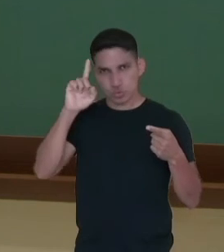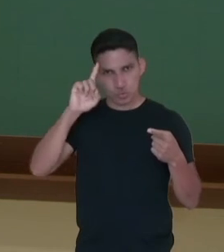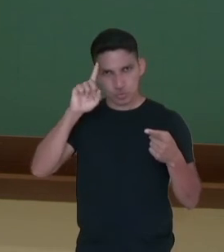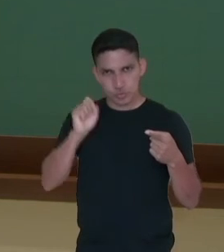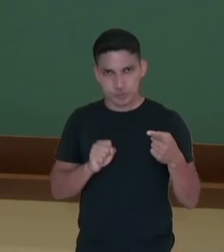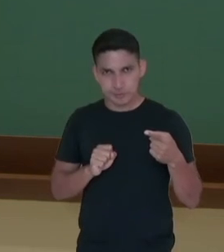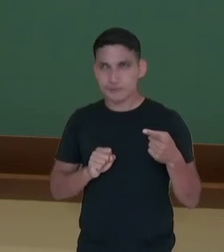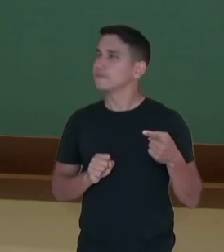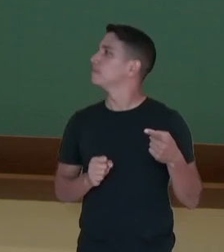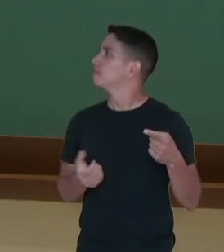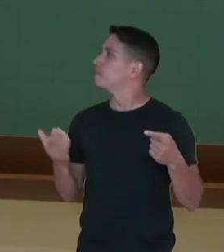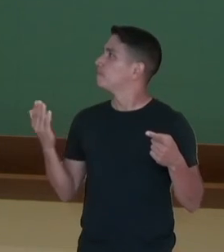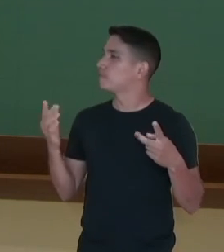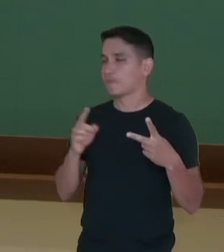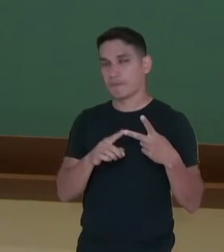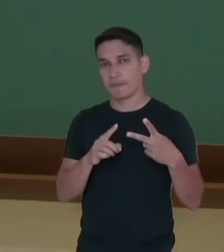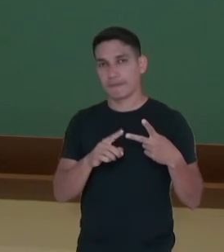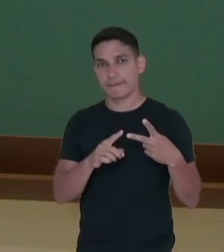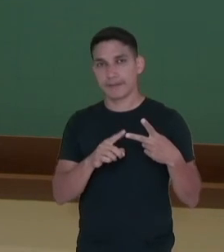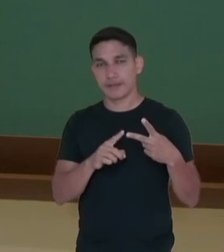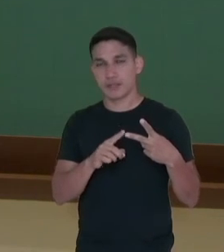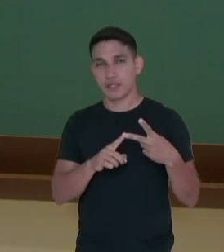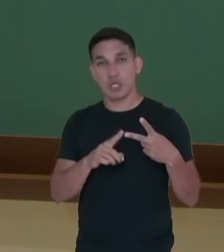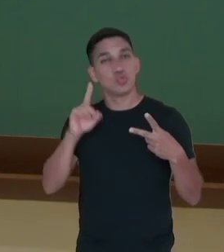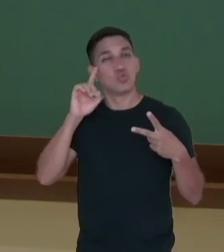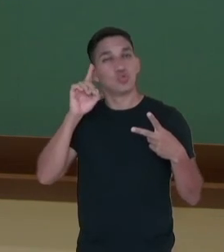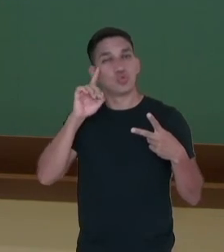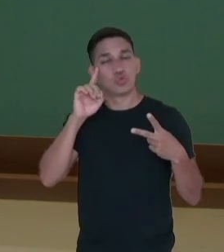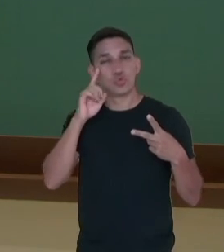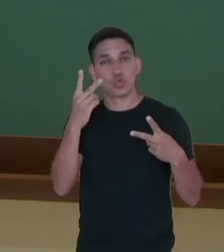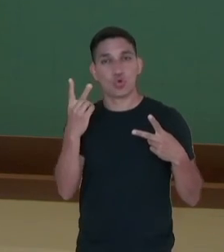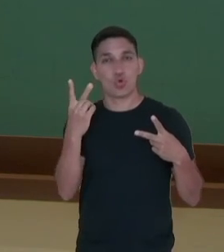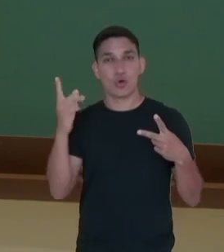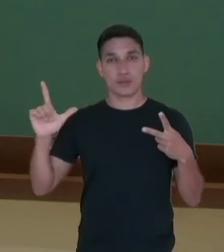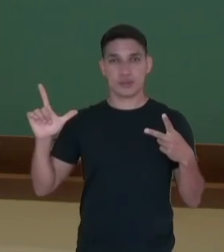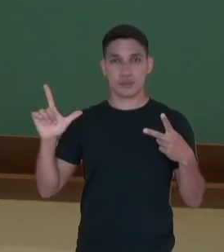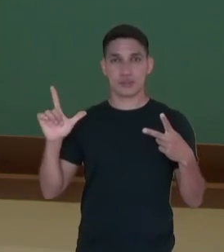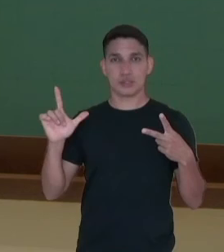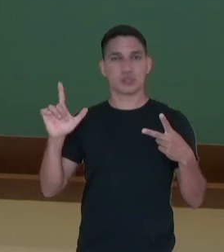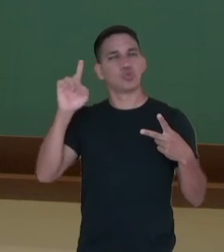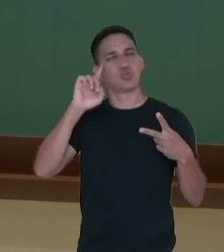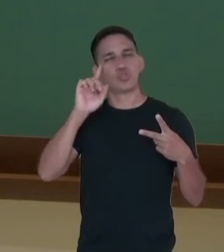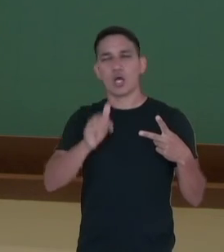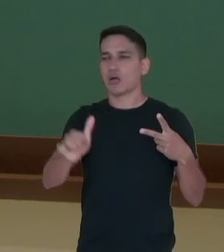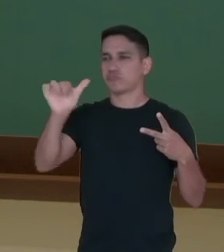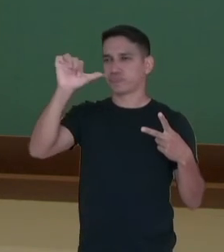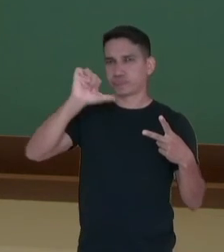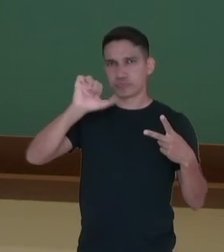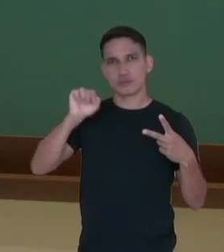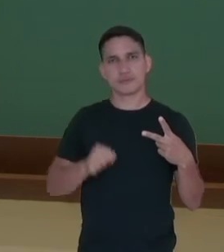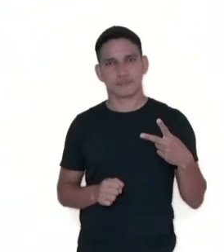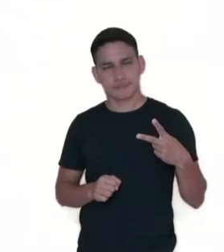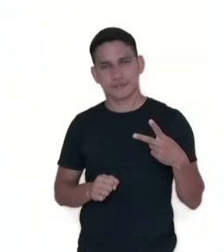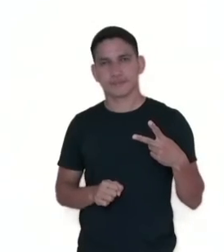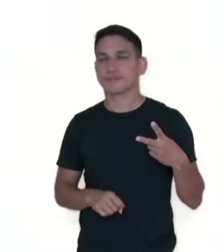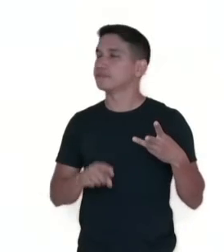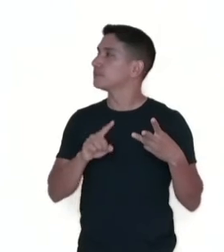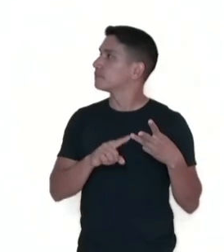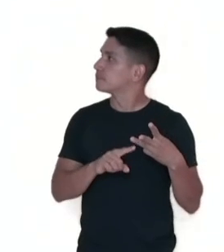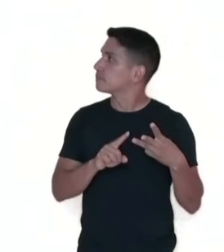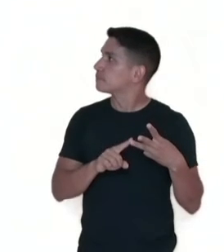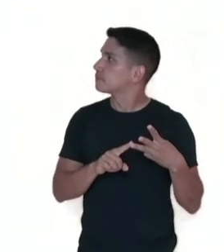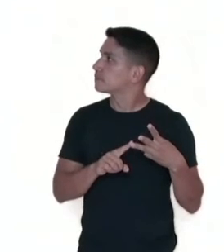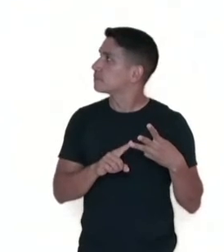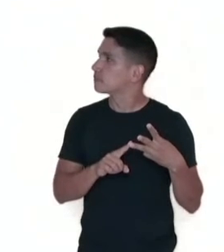ao menos 2 litros de água ao dia, ou seja, você bebe água com frequência, pelo menos 2 litros. Consumes ao menos